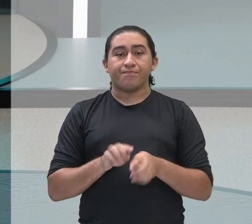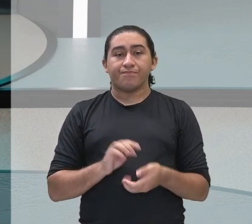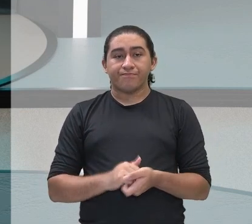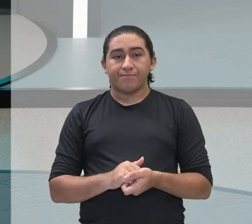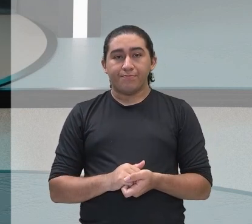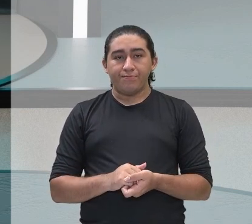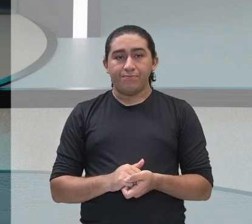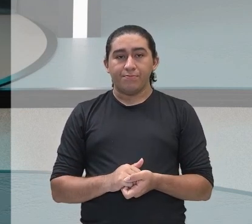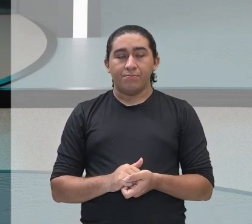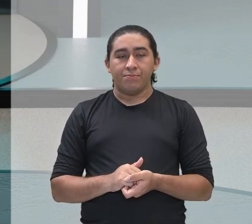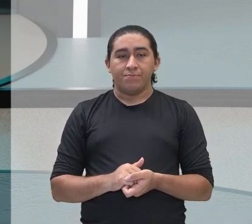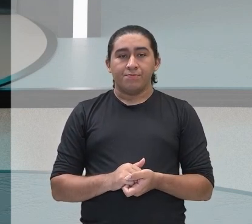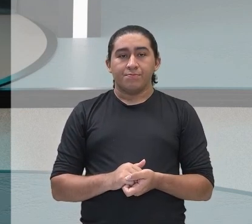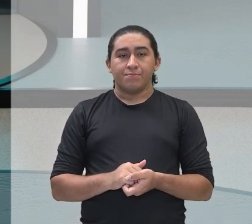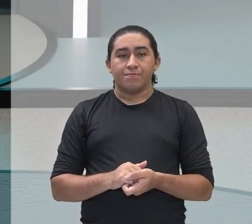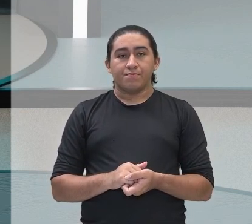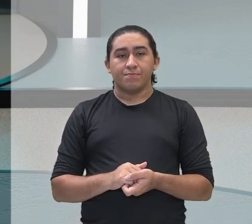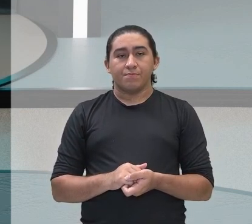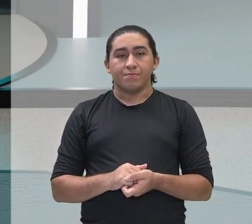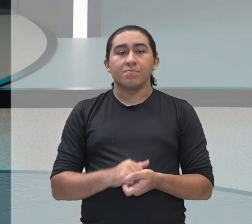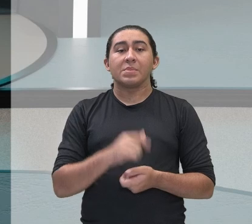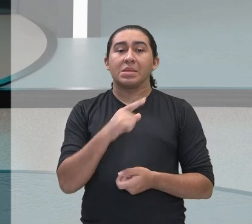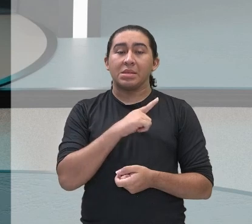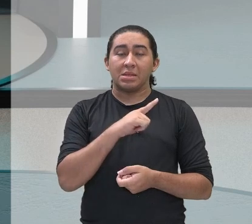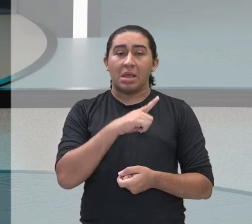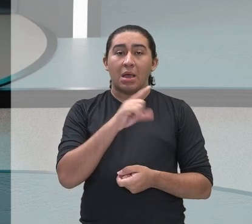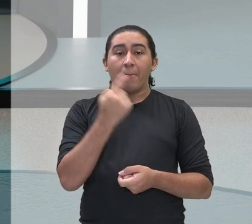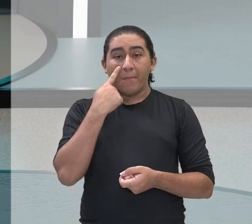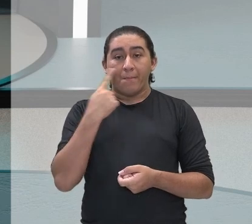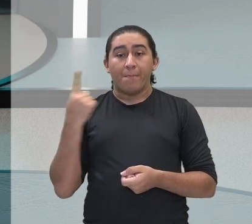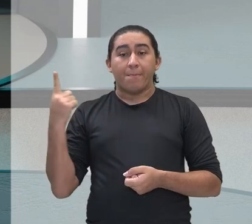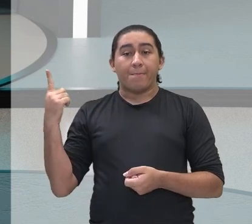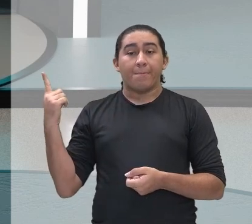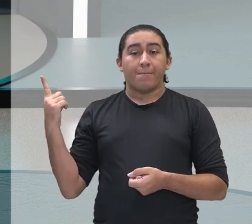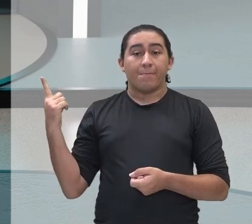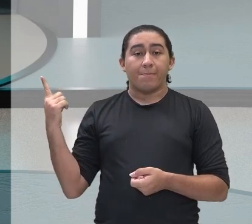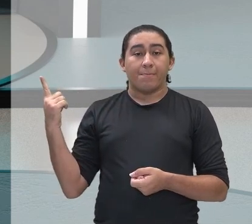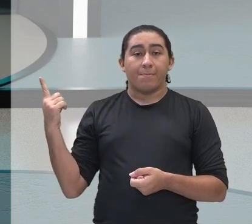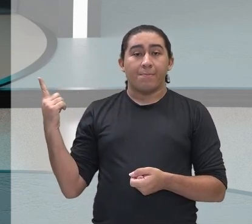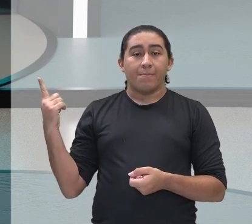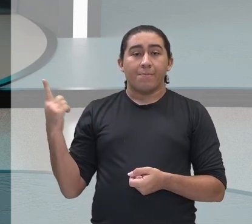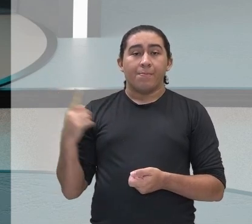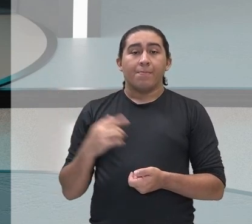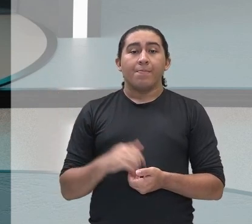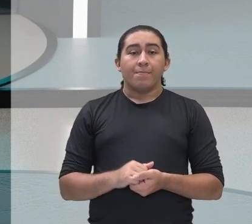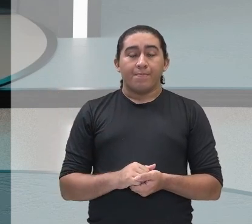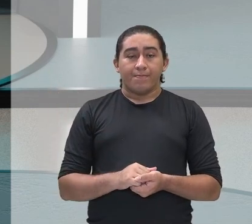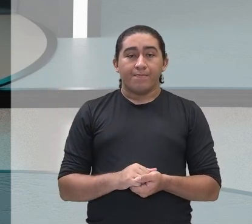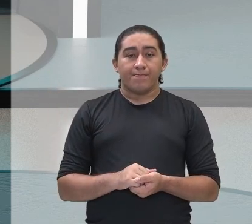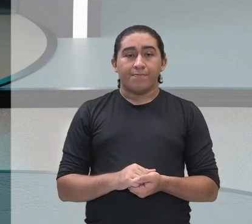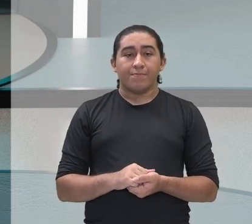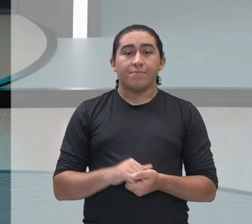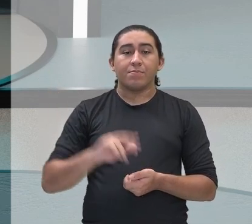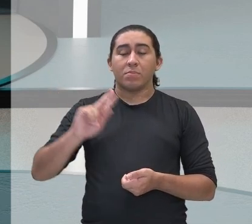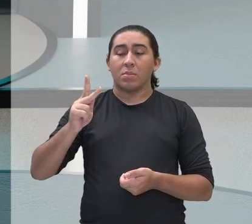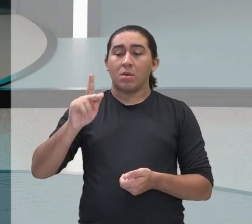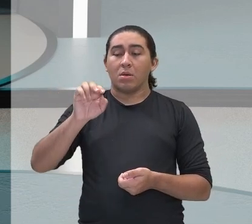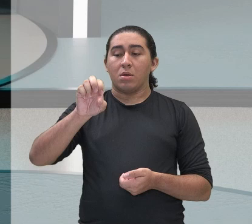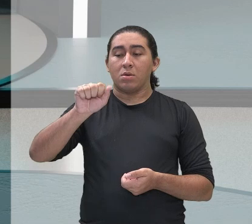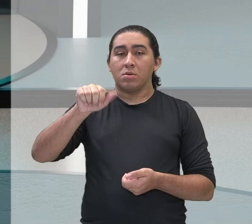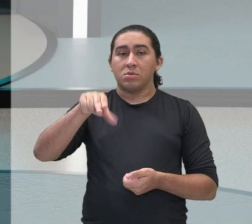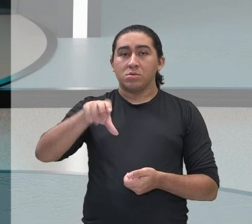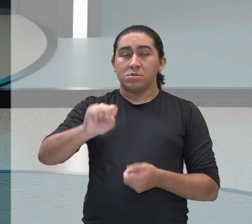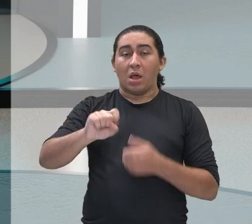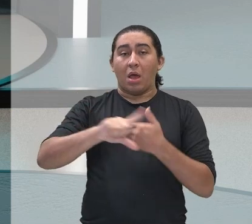As 2 Viagens ao Brasil, de Hans Stender. A Viagem à Terra do Brasil, de